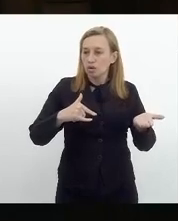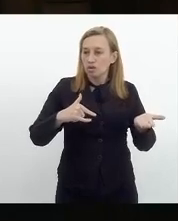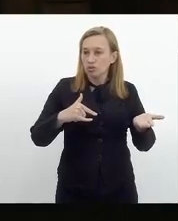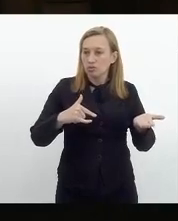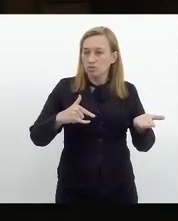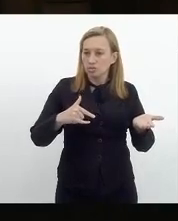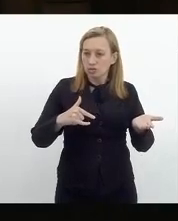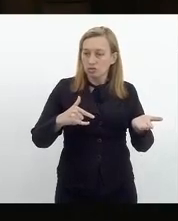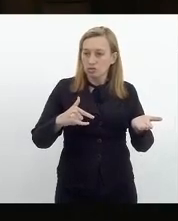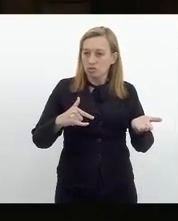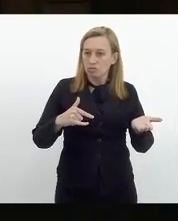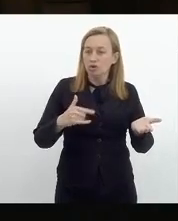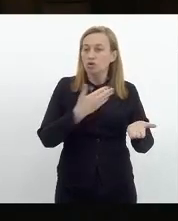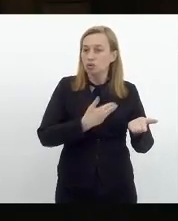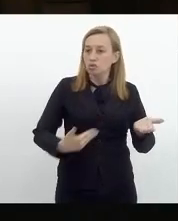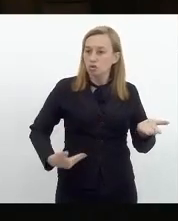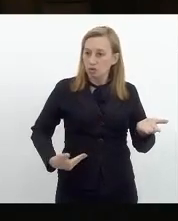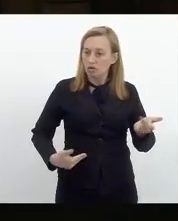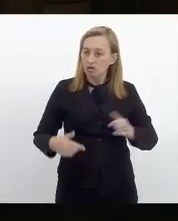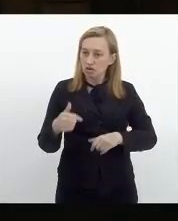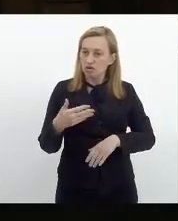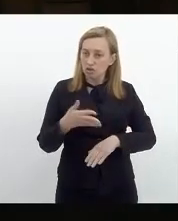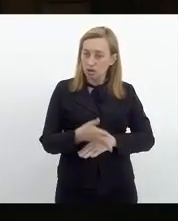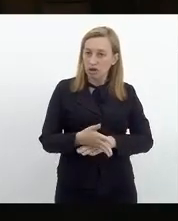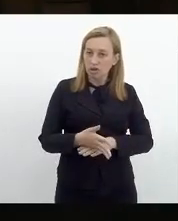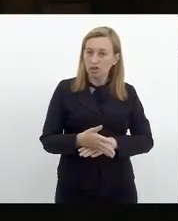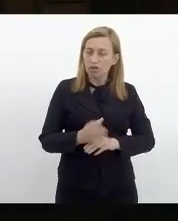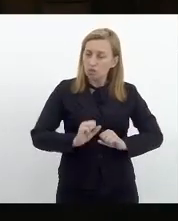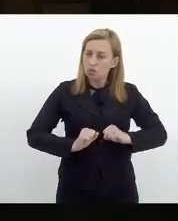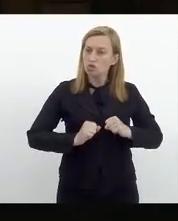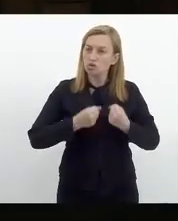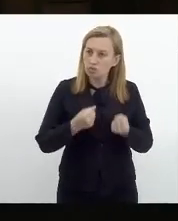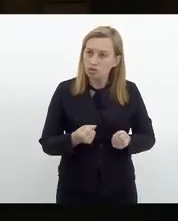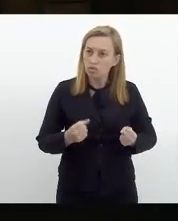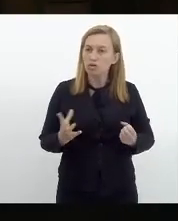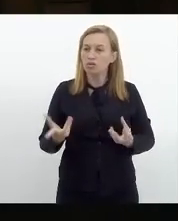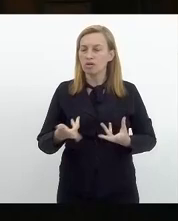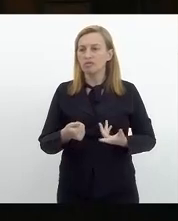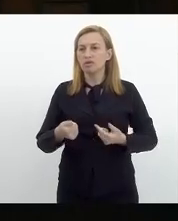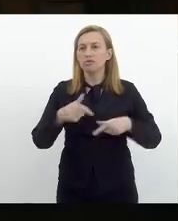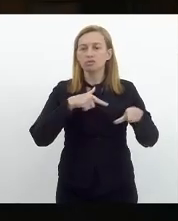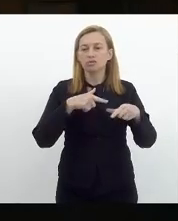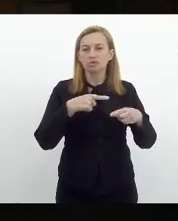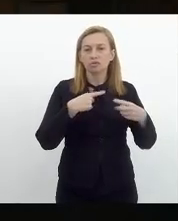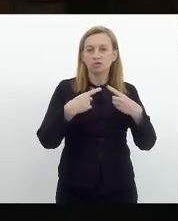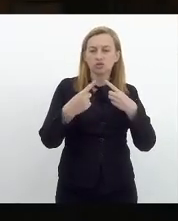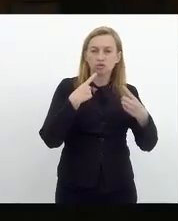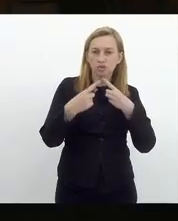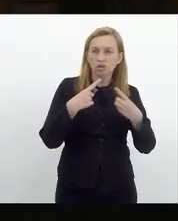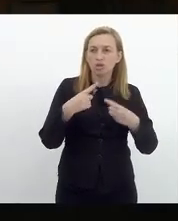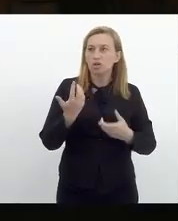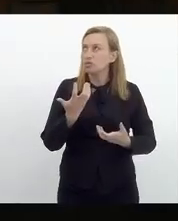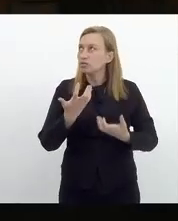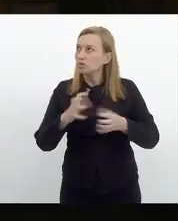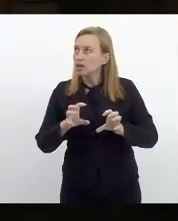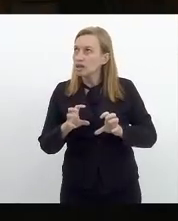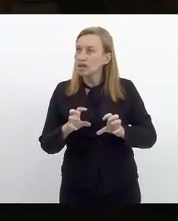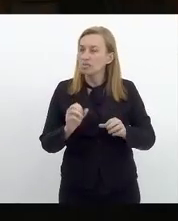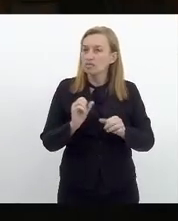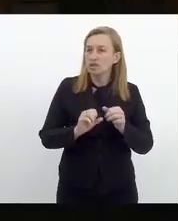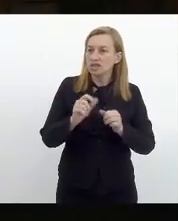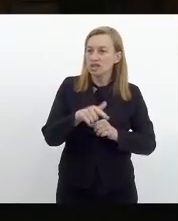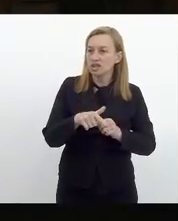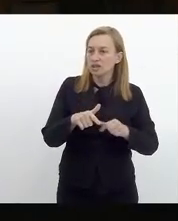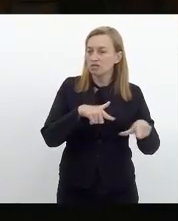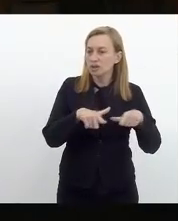hercúleo para chegar aqui nos espaços e qualificar o debate não queremos fazer aqui papel da oposição e